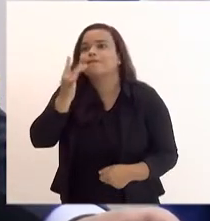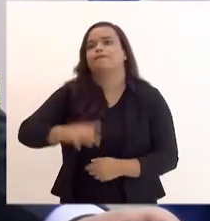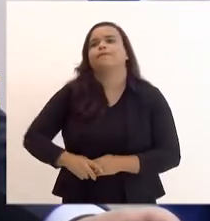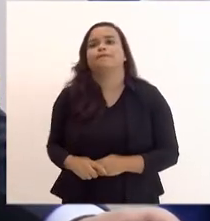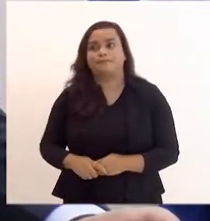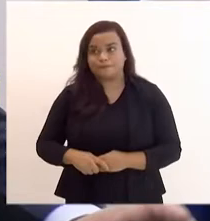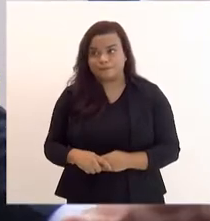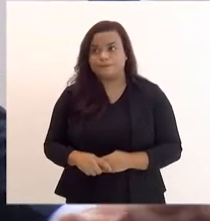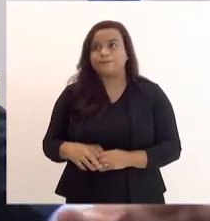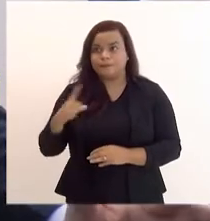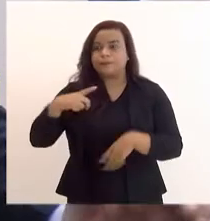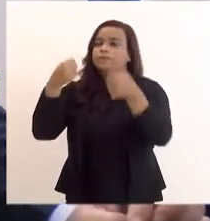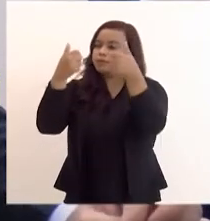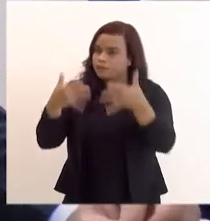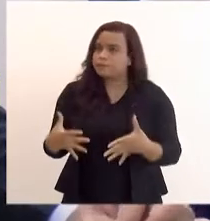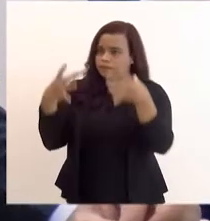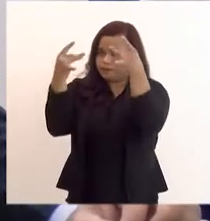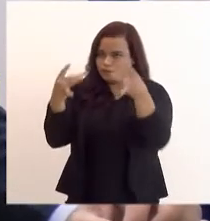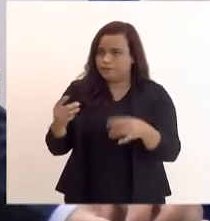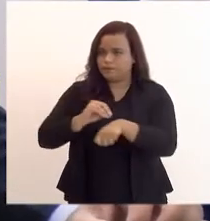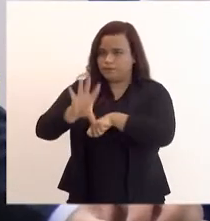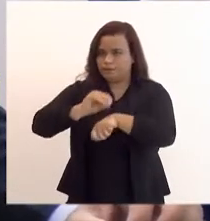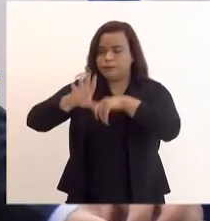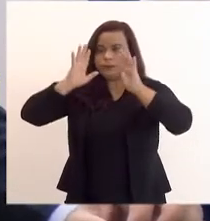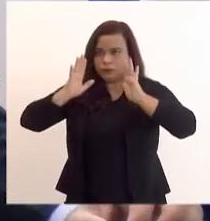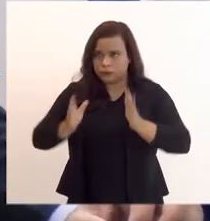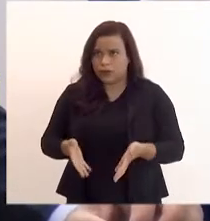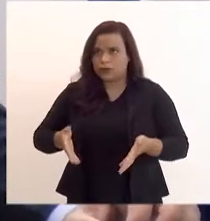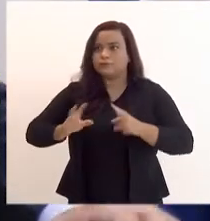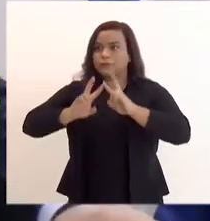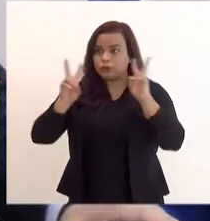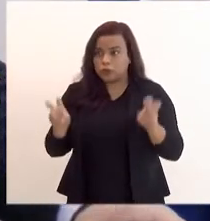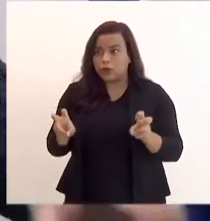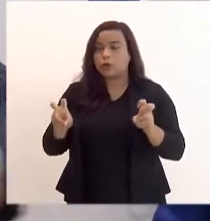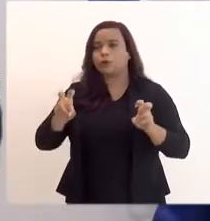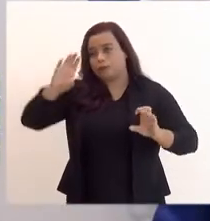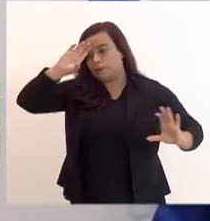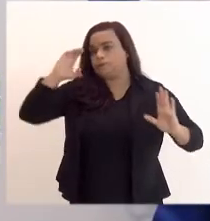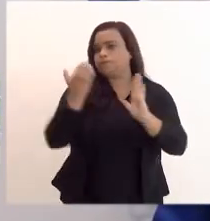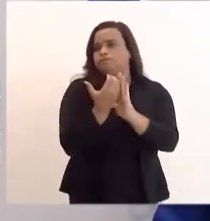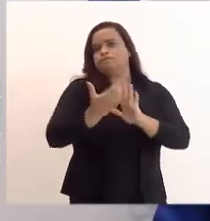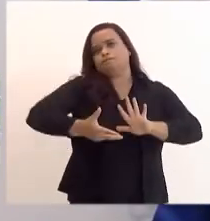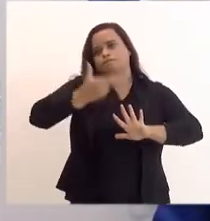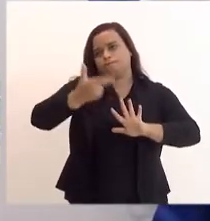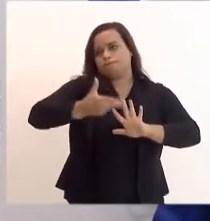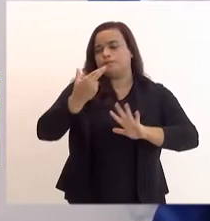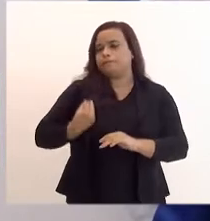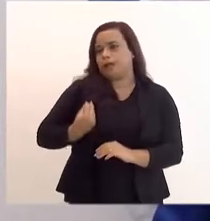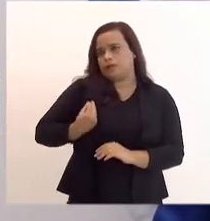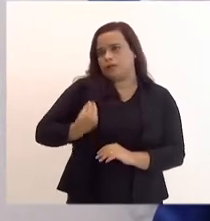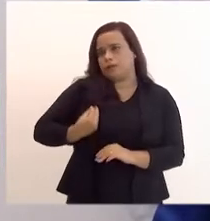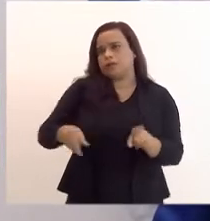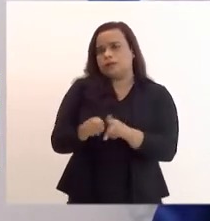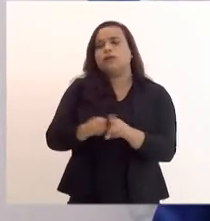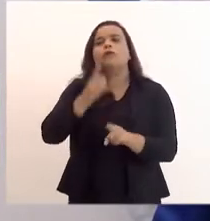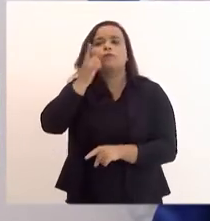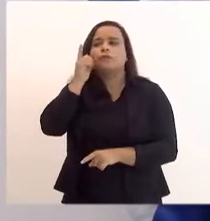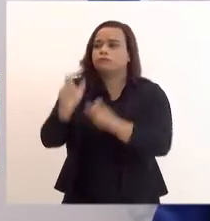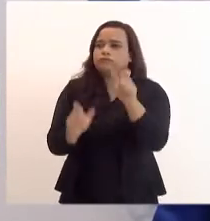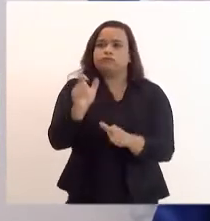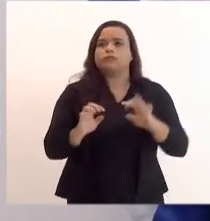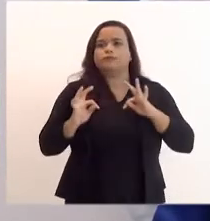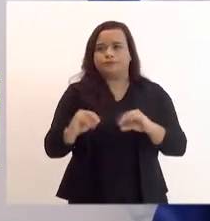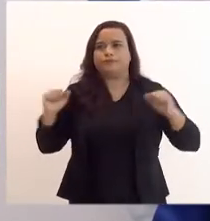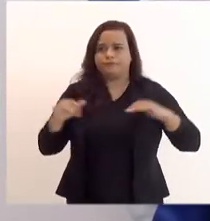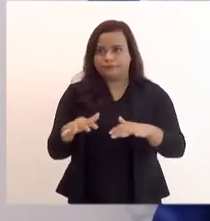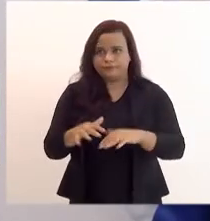com esse detalhamento que nós passamos a respeito do cumprimento do regimento na presença dos deputados.